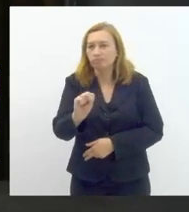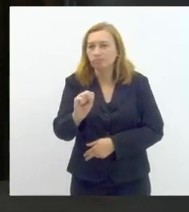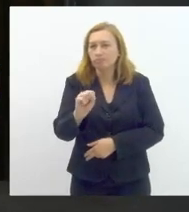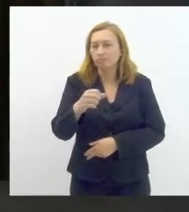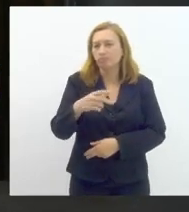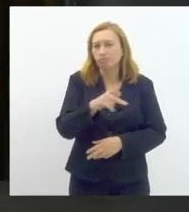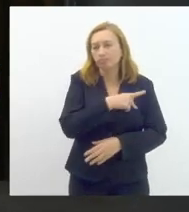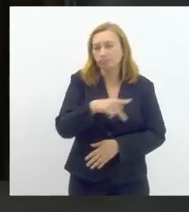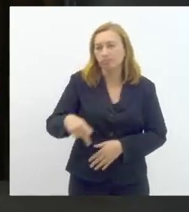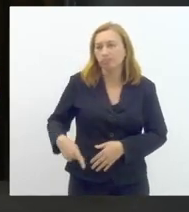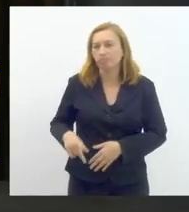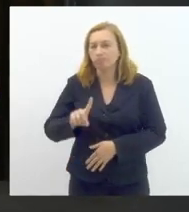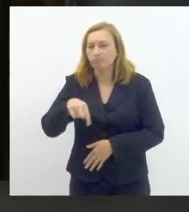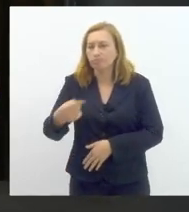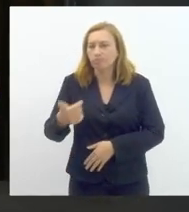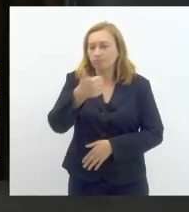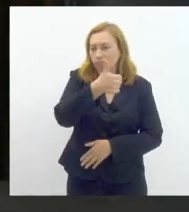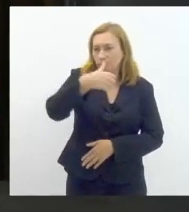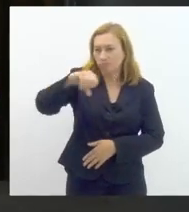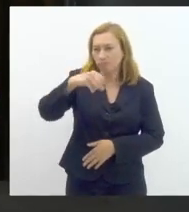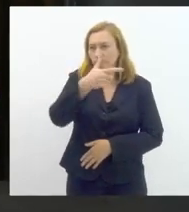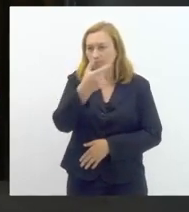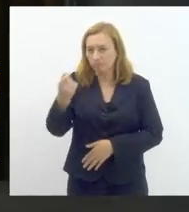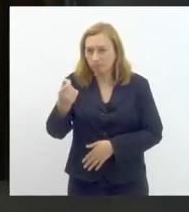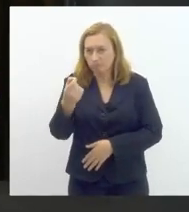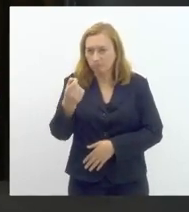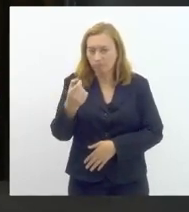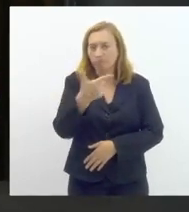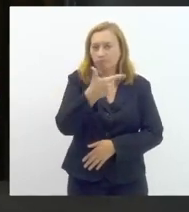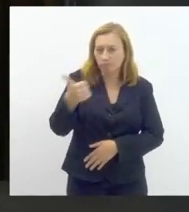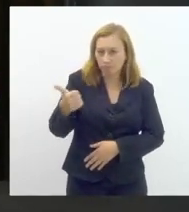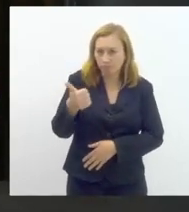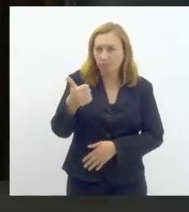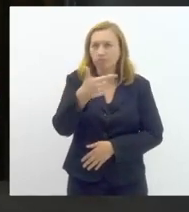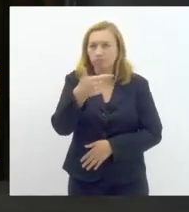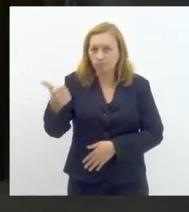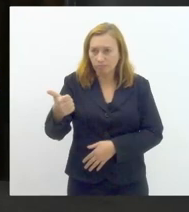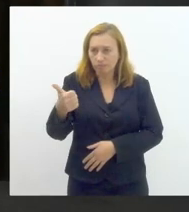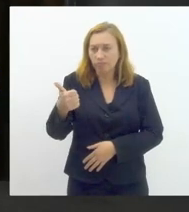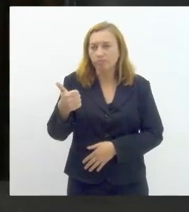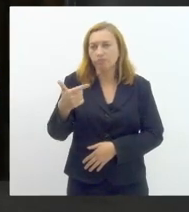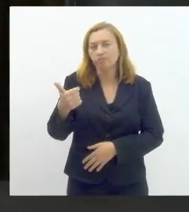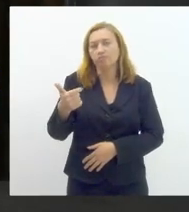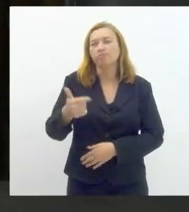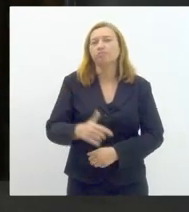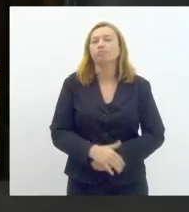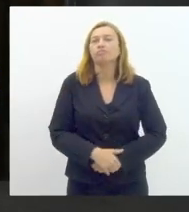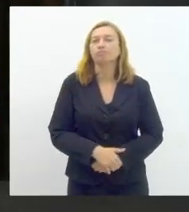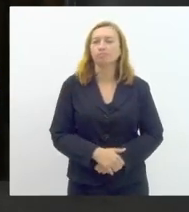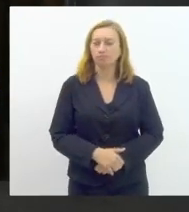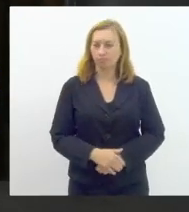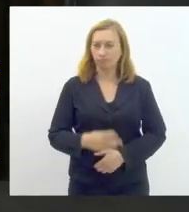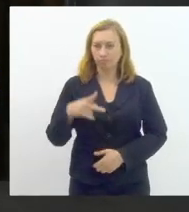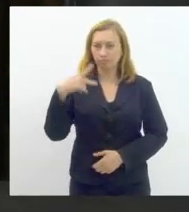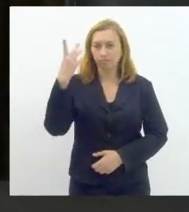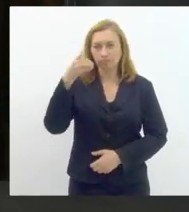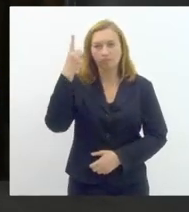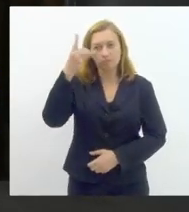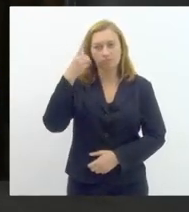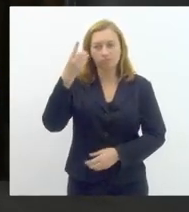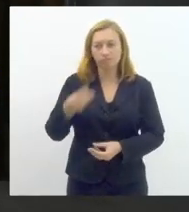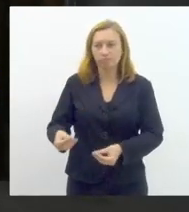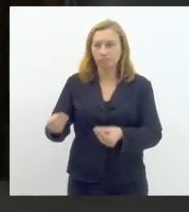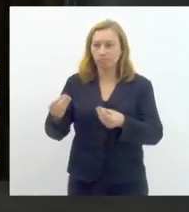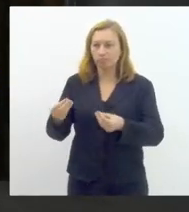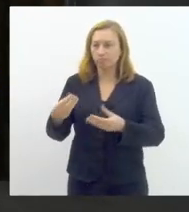presidência, e depois em 19 e 20... e 21 e 22, as deputadas e deputados me deram a